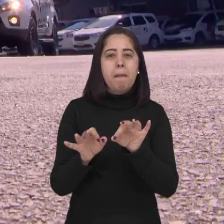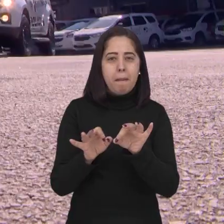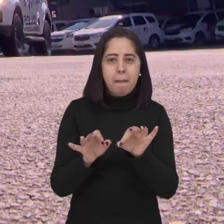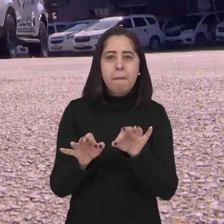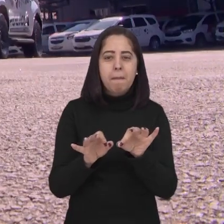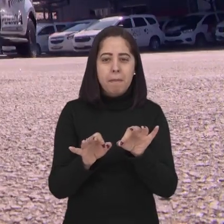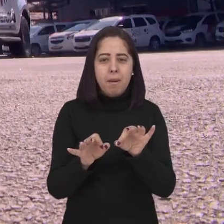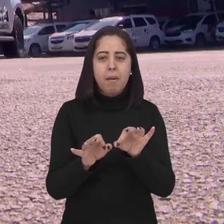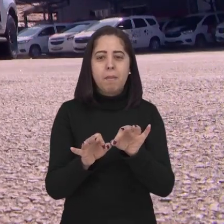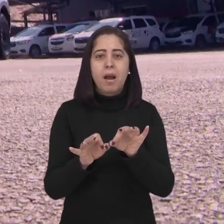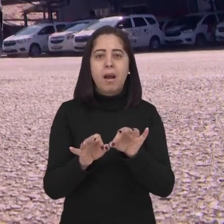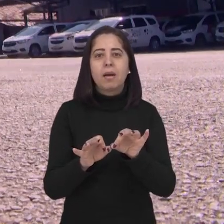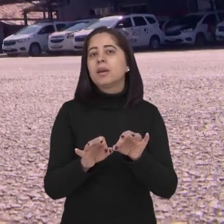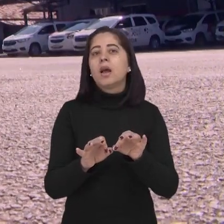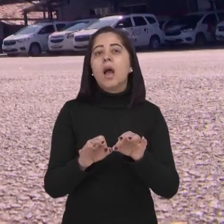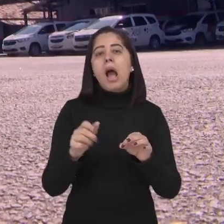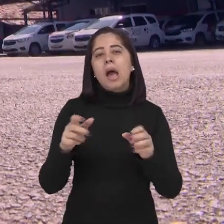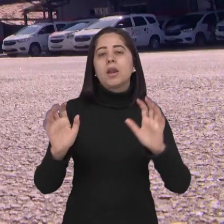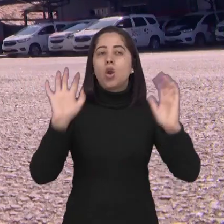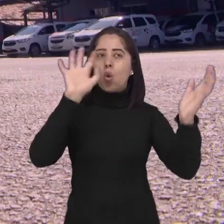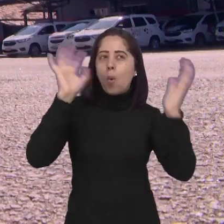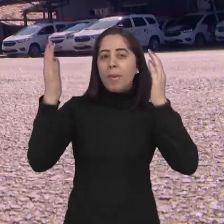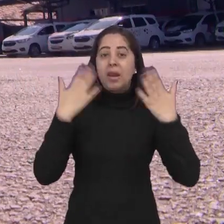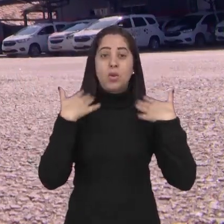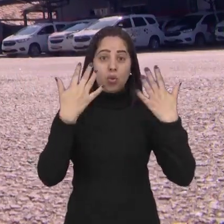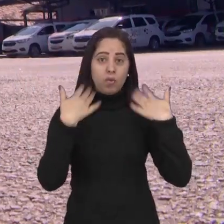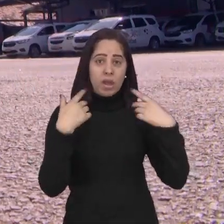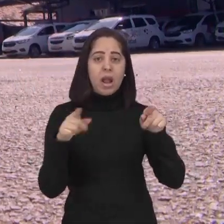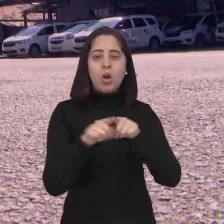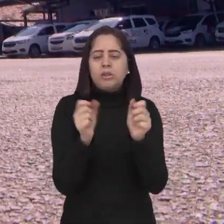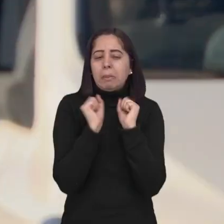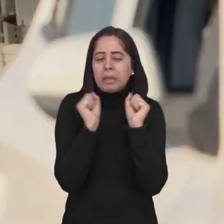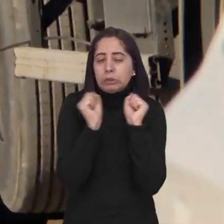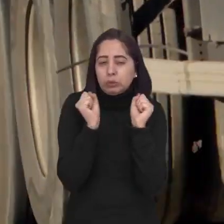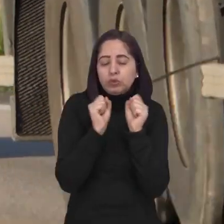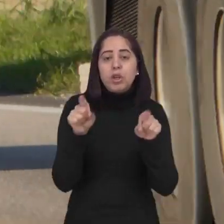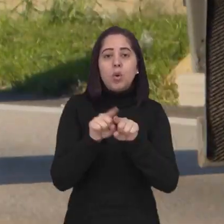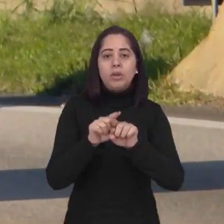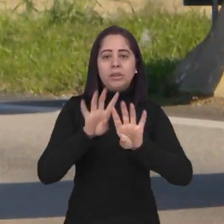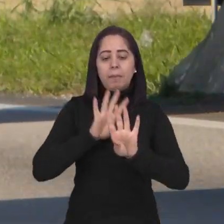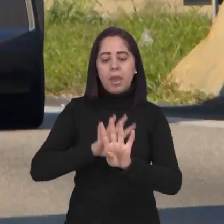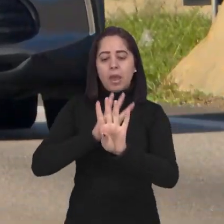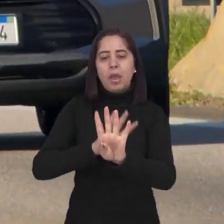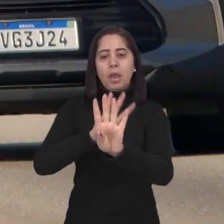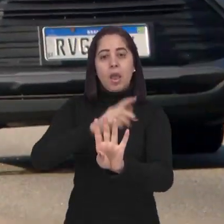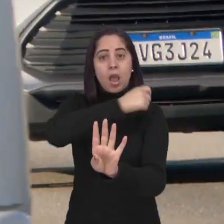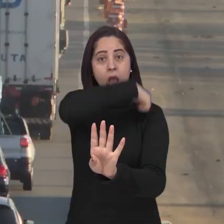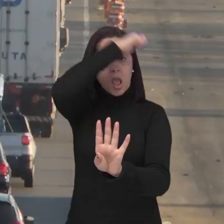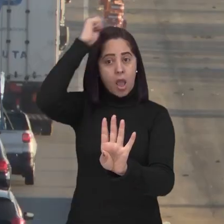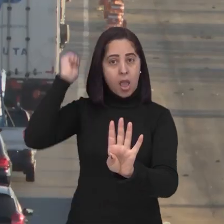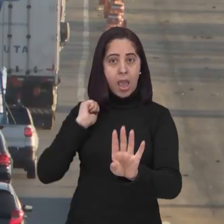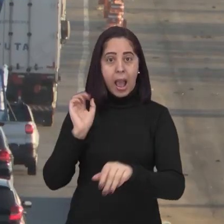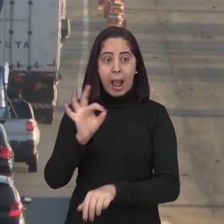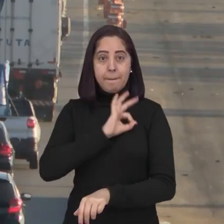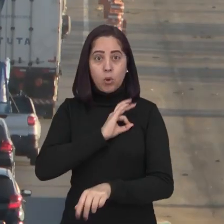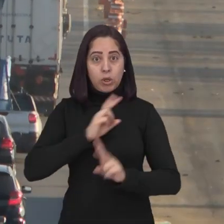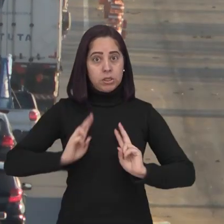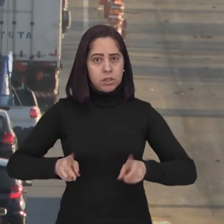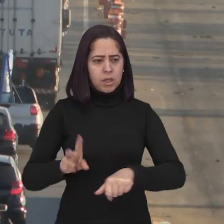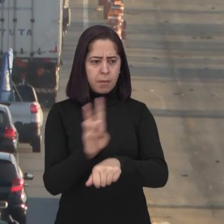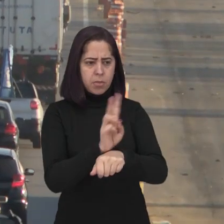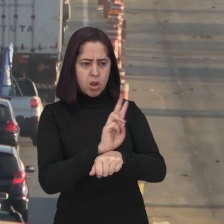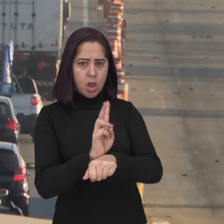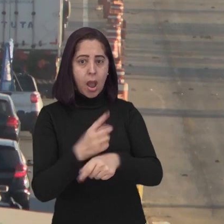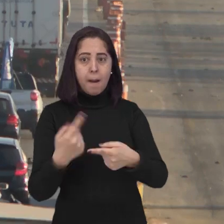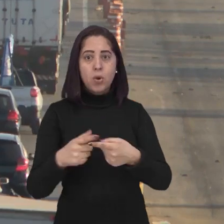fixas, como as operações verão, inverno e romaria. É preciso fiscalizar e acompanhar o